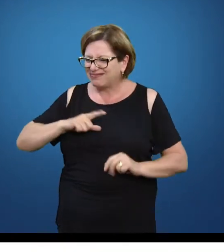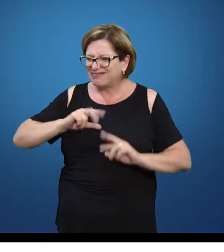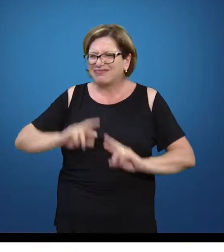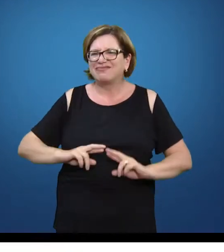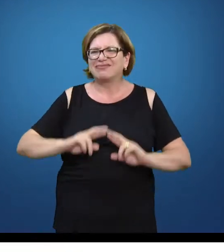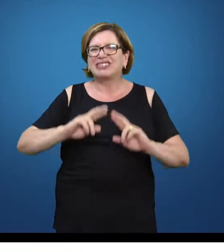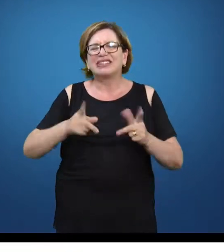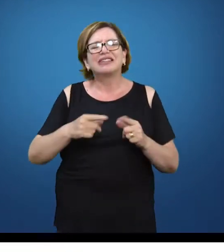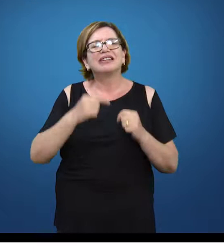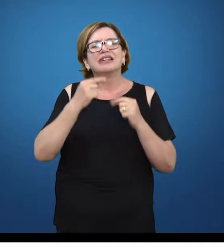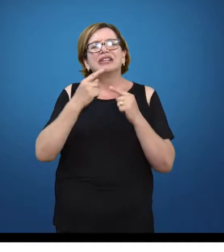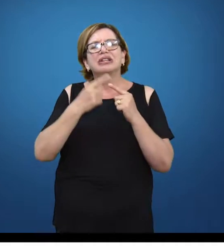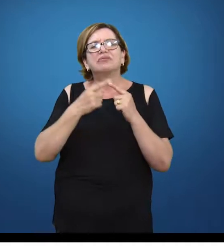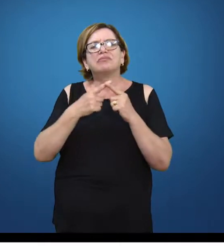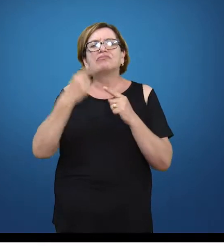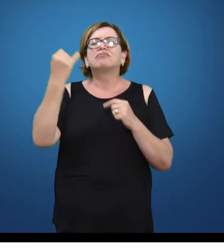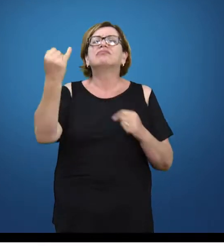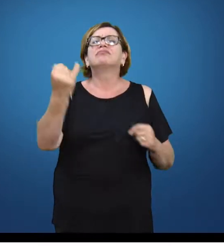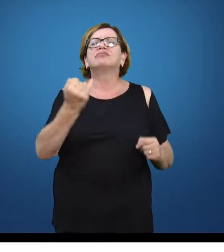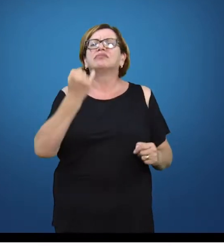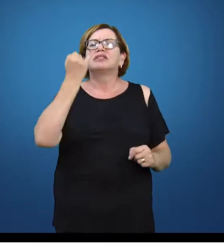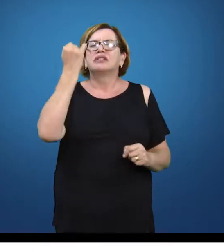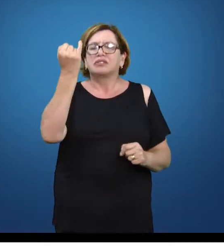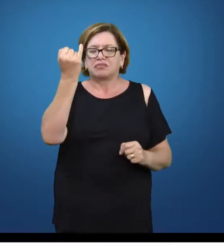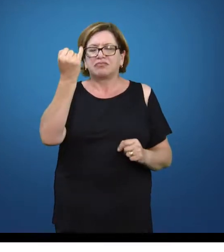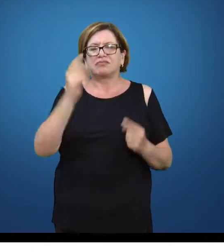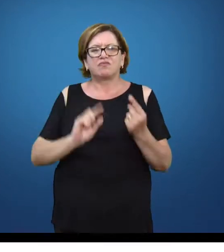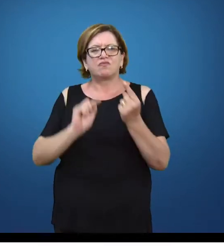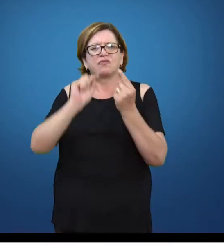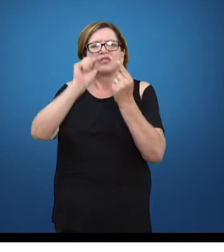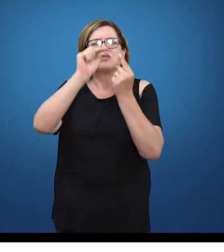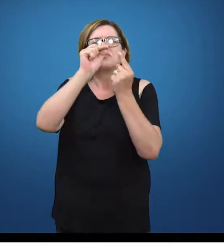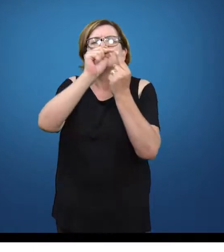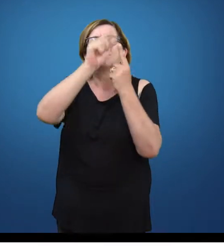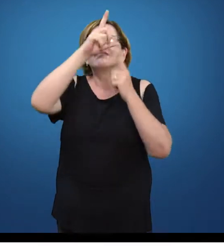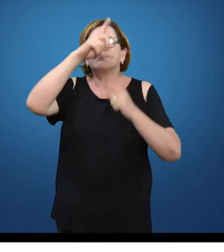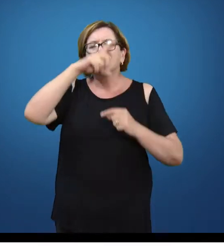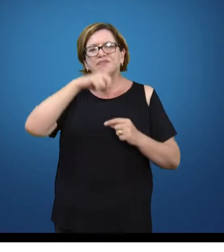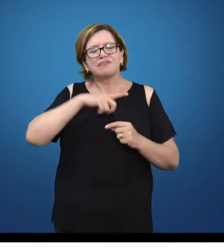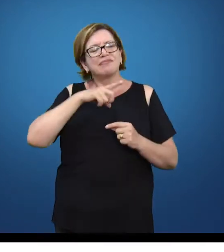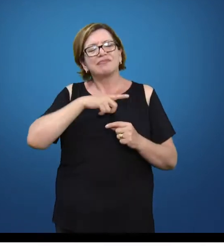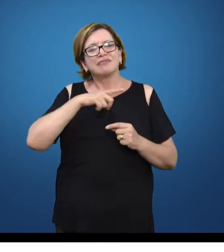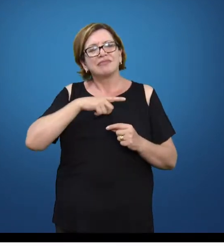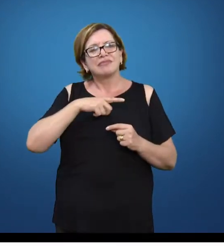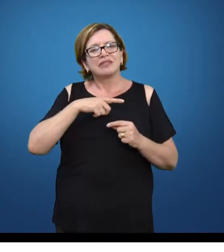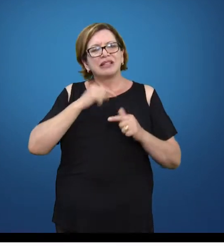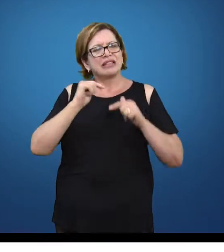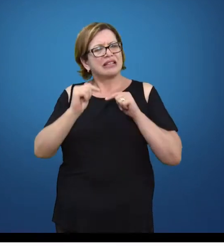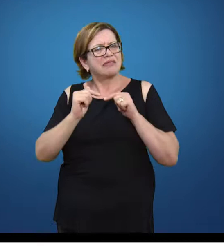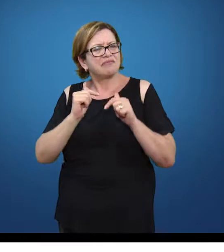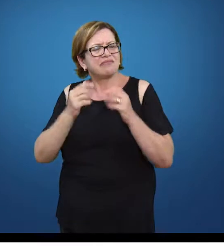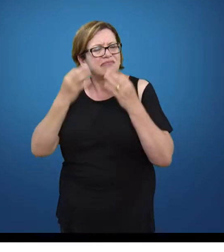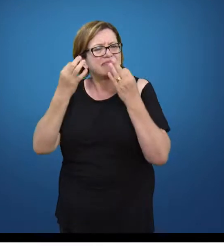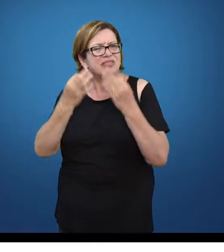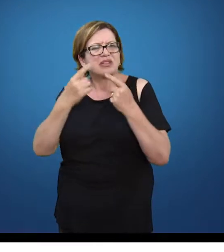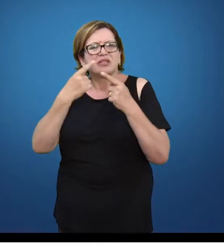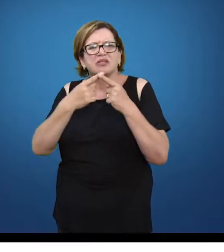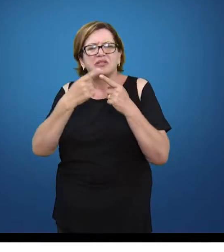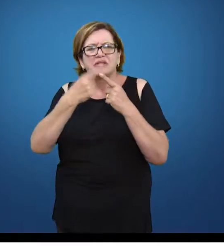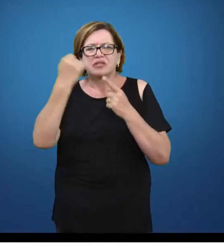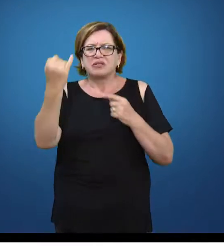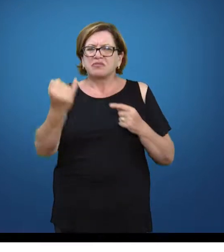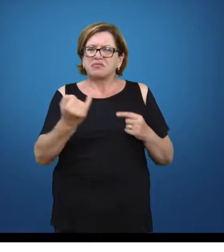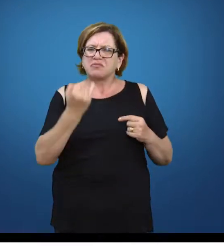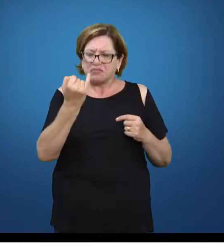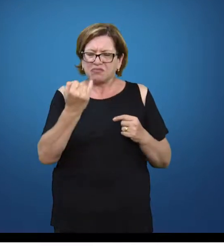Por que é importante, então, essas metas, esses objetivos, essas ações, esses conteúdos